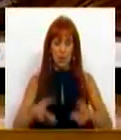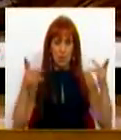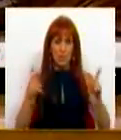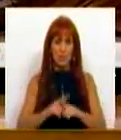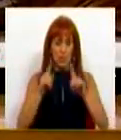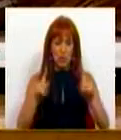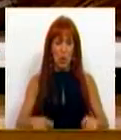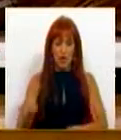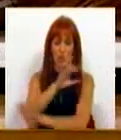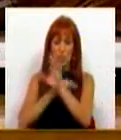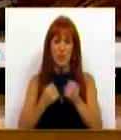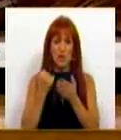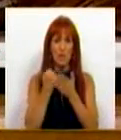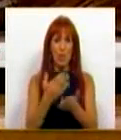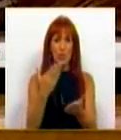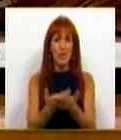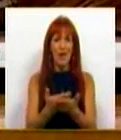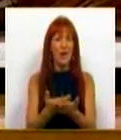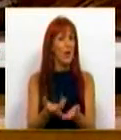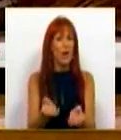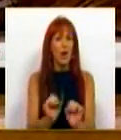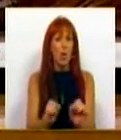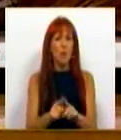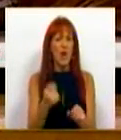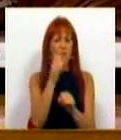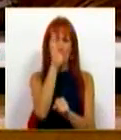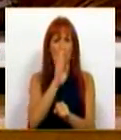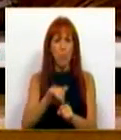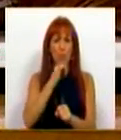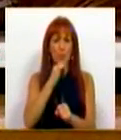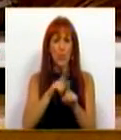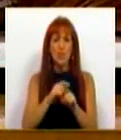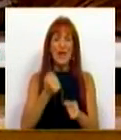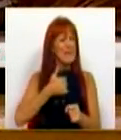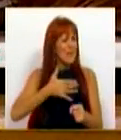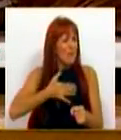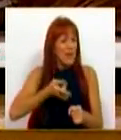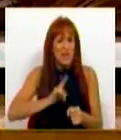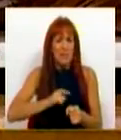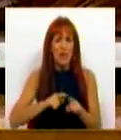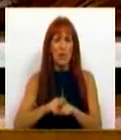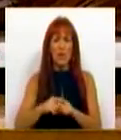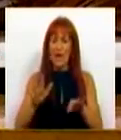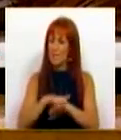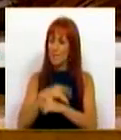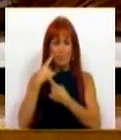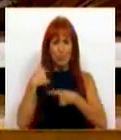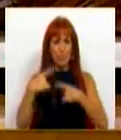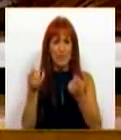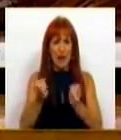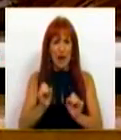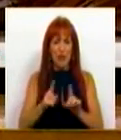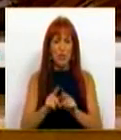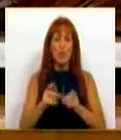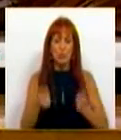O lançamento do quadro comunitário de apoio, que não estava operacional nem para as empresas, nem para a administração pública.